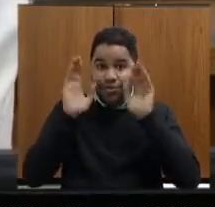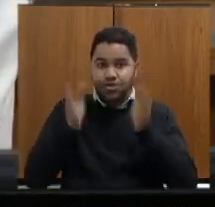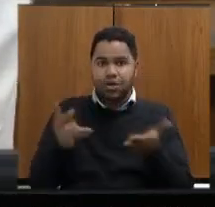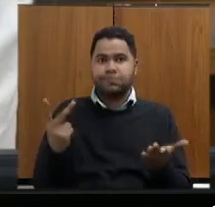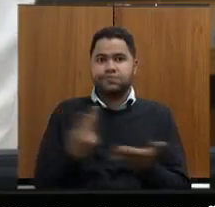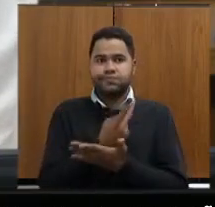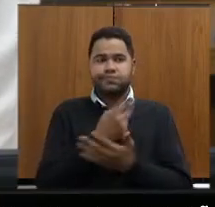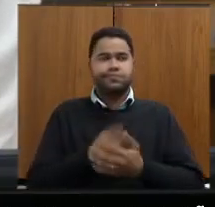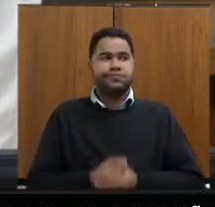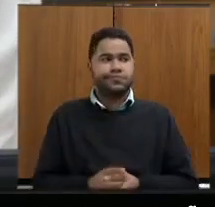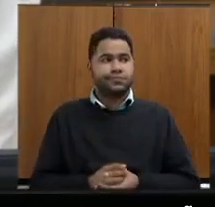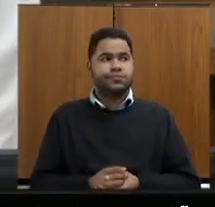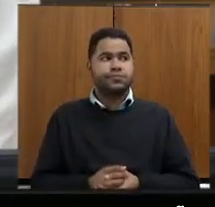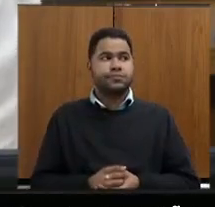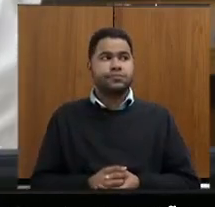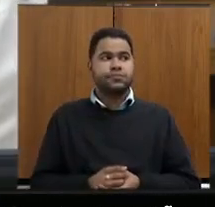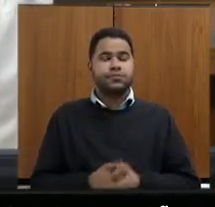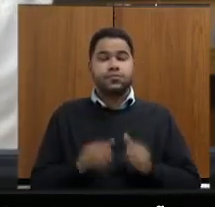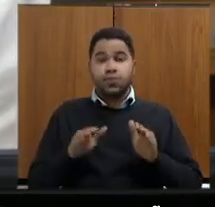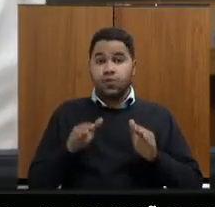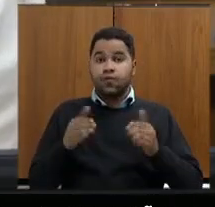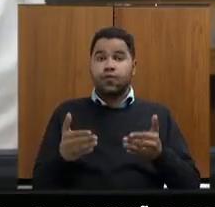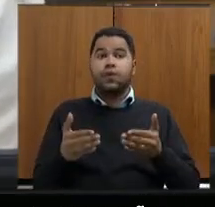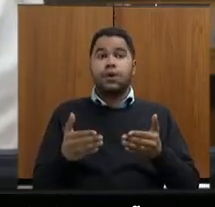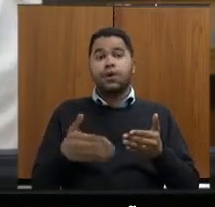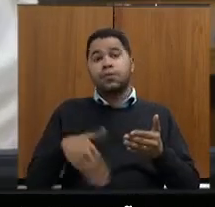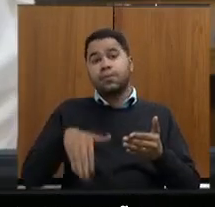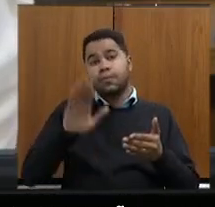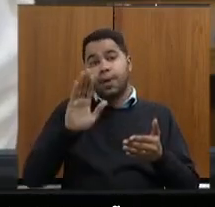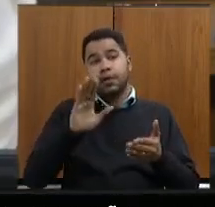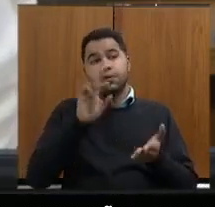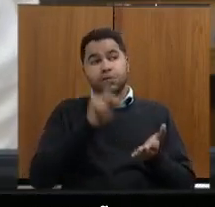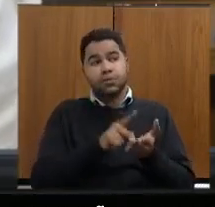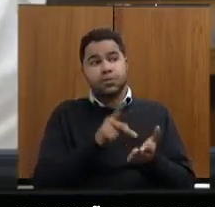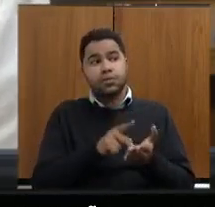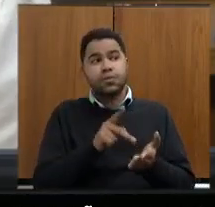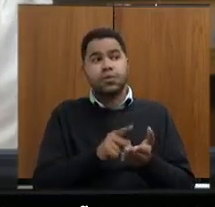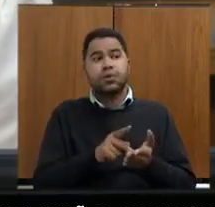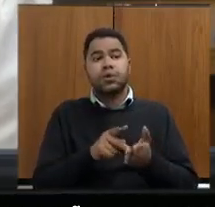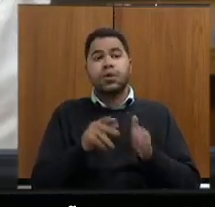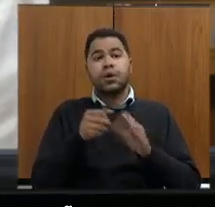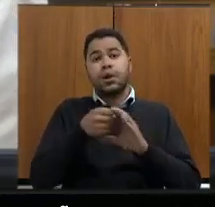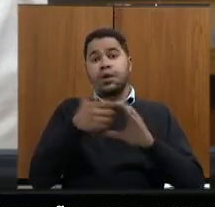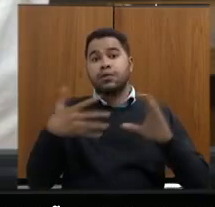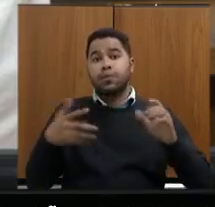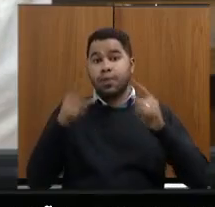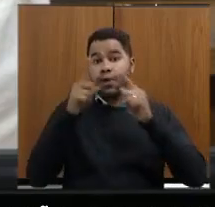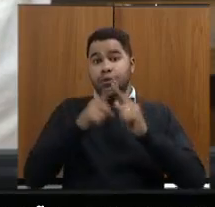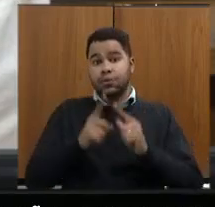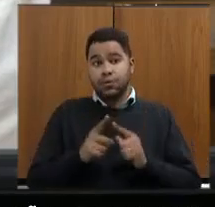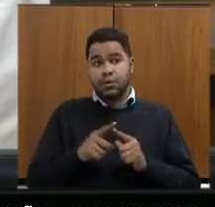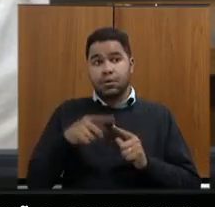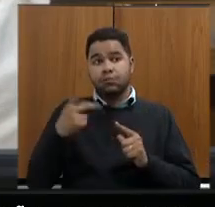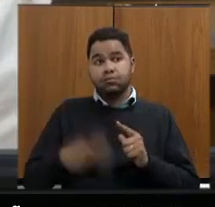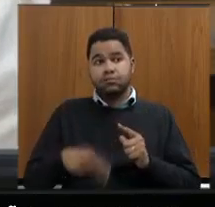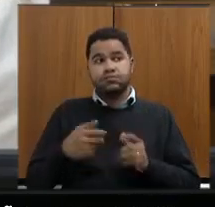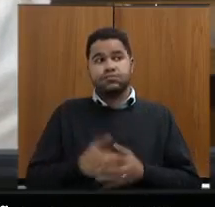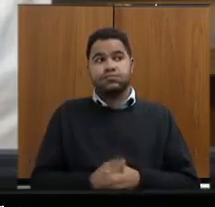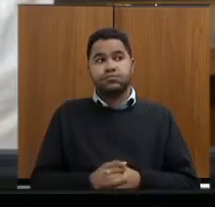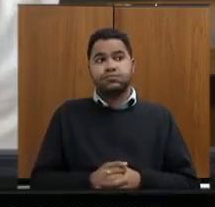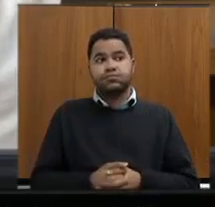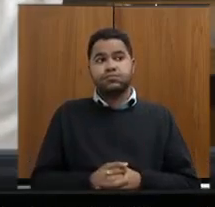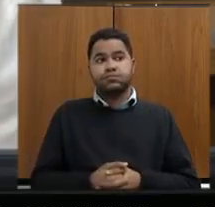realizados elas se concentraram bastante com muito mais na verdade sobre aspectos técnicos dessa repactuação